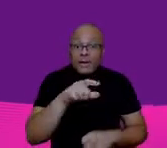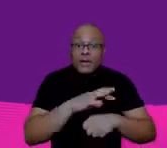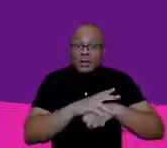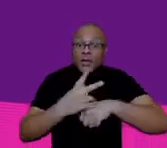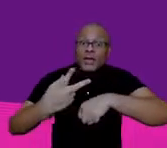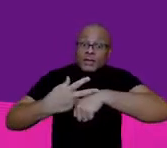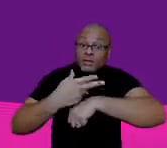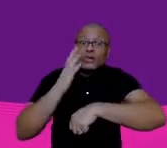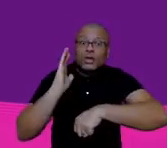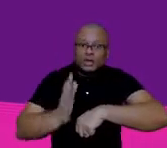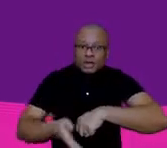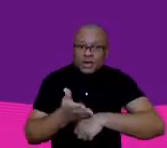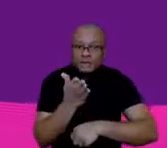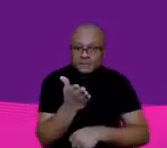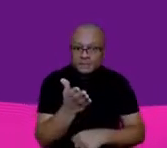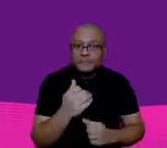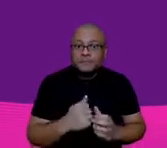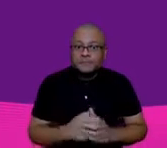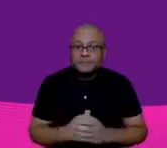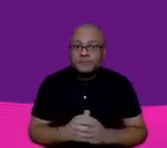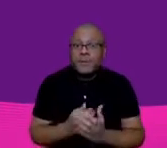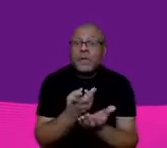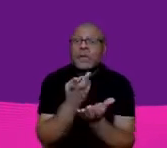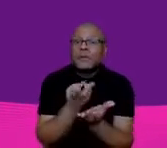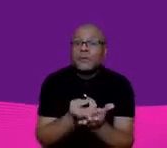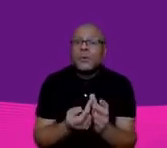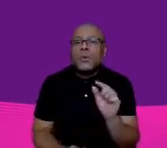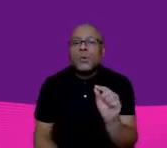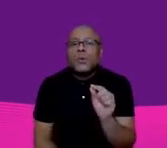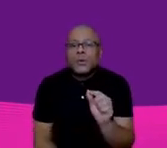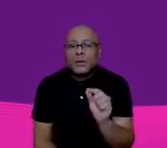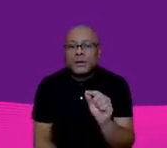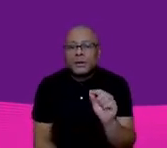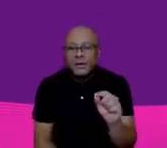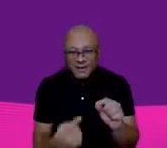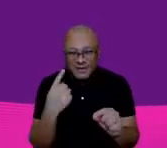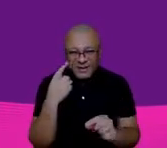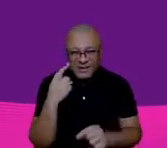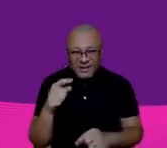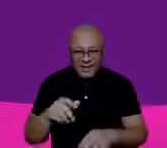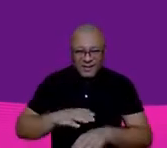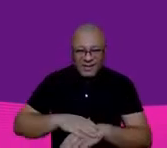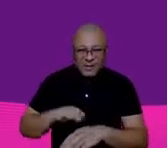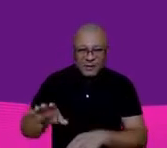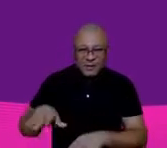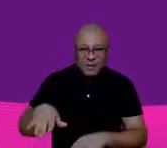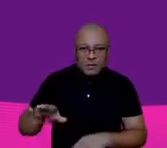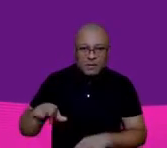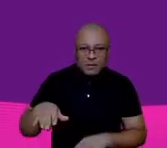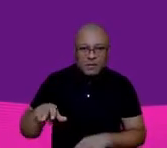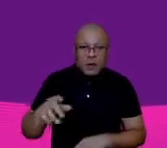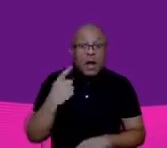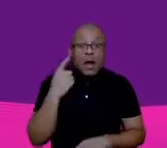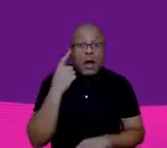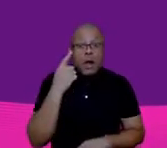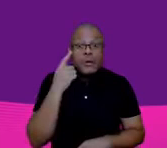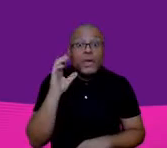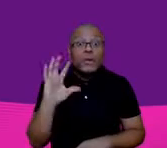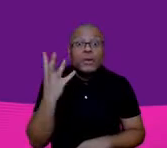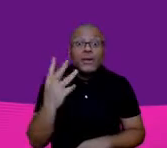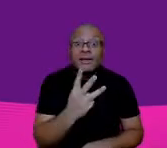Aqui, o paciente com tremor à direita, vejam como era o aparelho na época, gente, isso há 33 anos